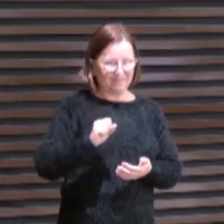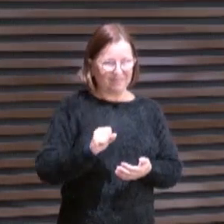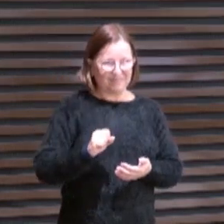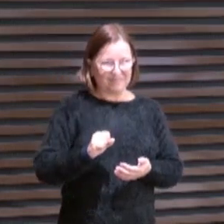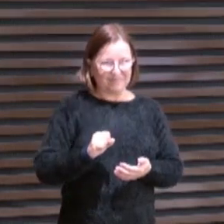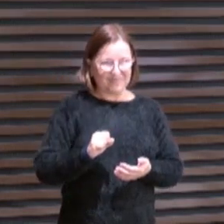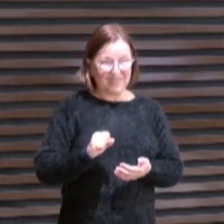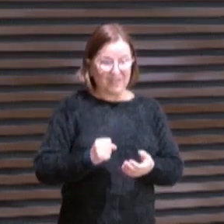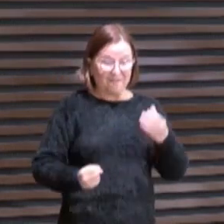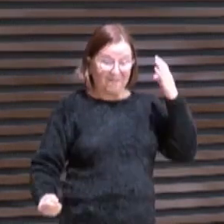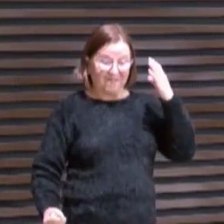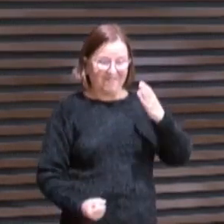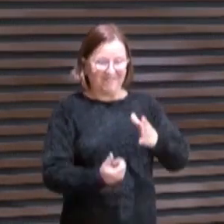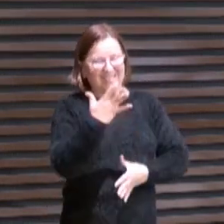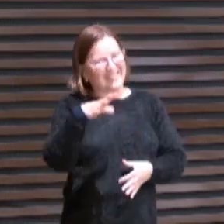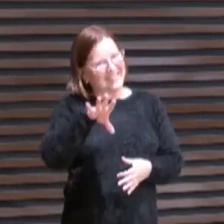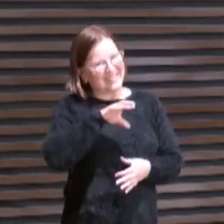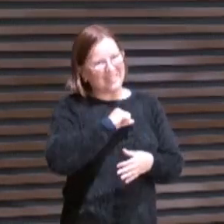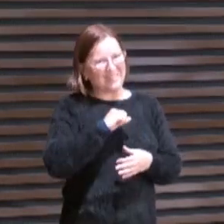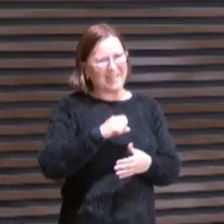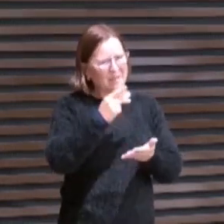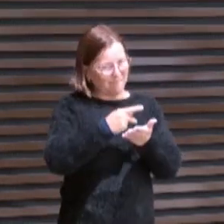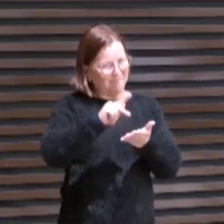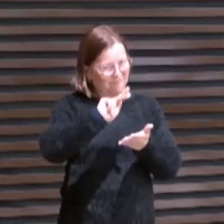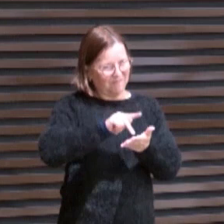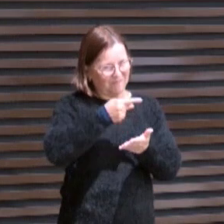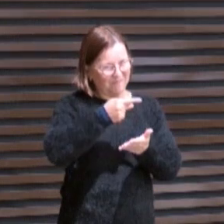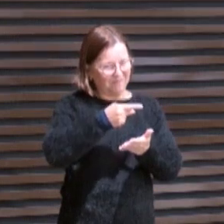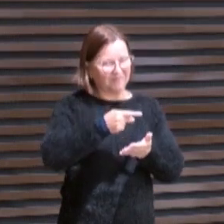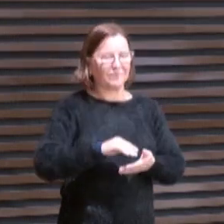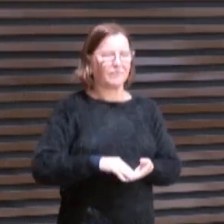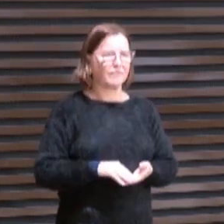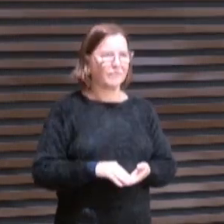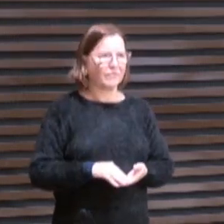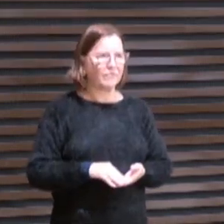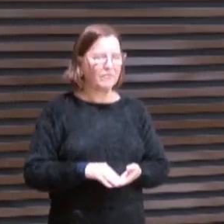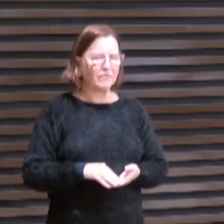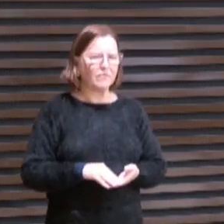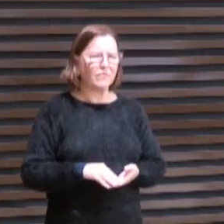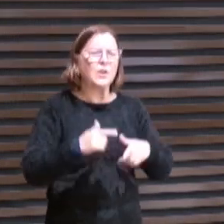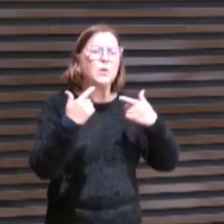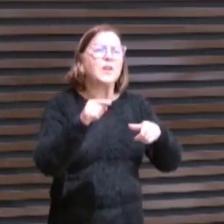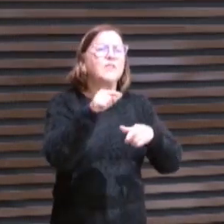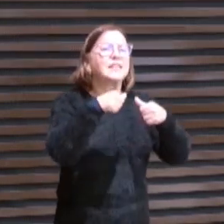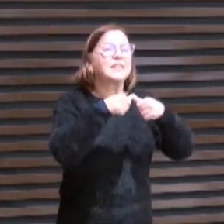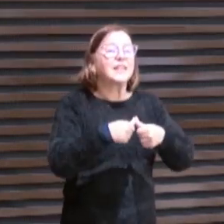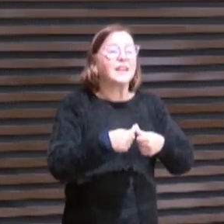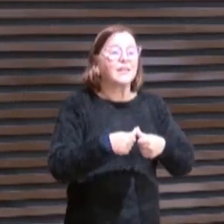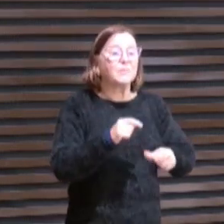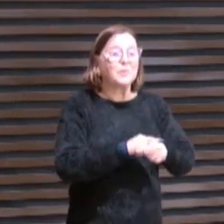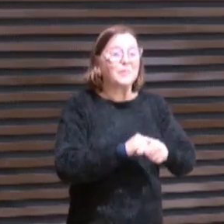amor. Olha que coisa mais linda. Onde é que você estava quando Jesus morreu?